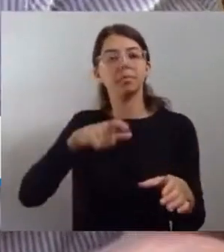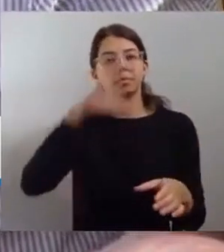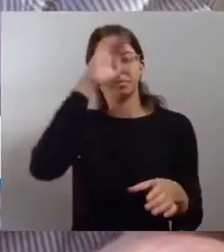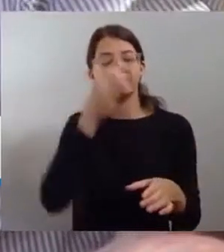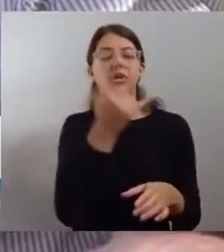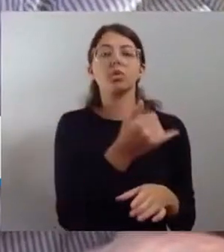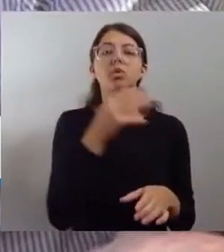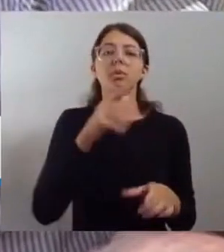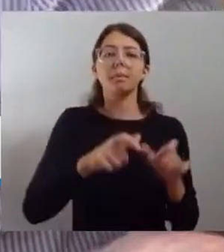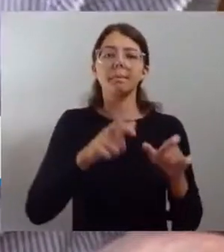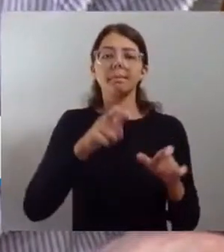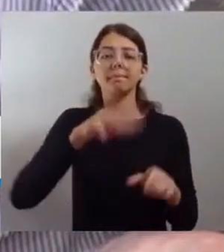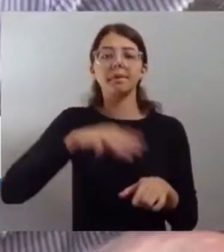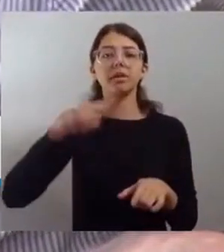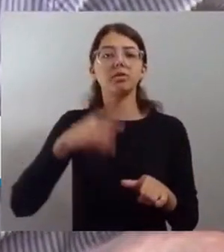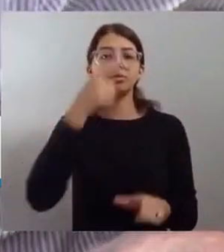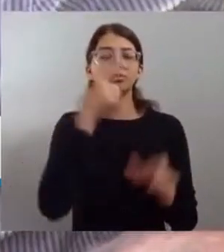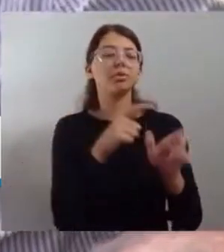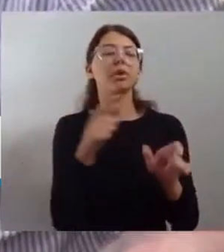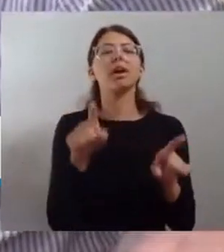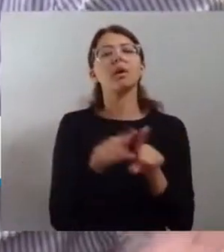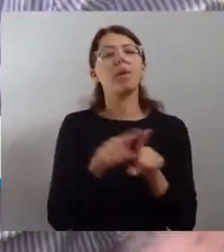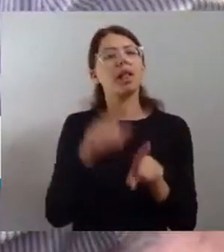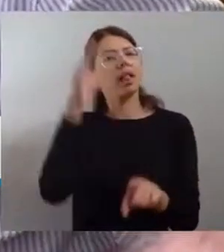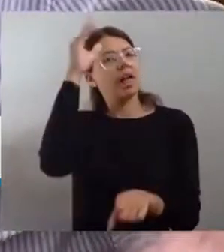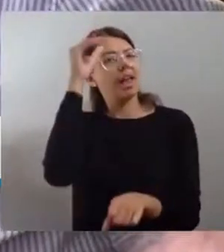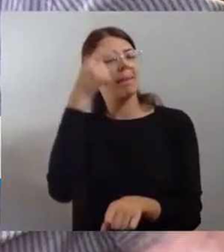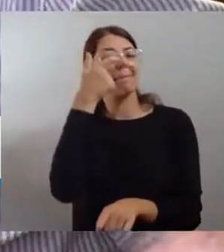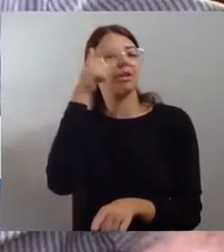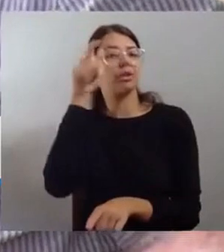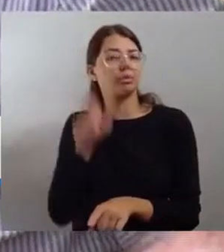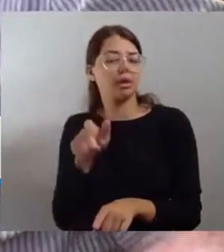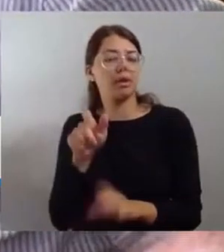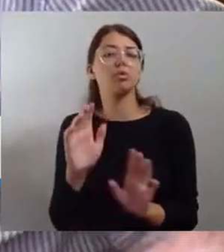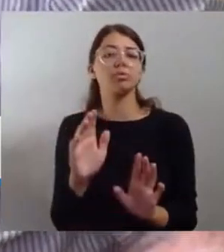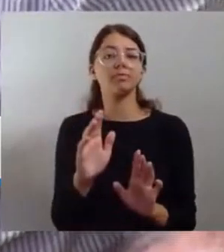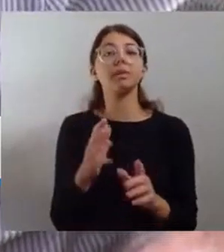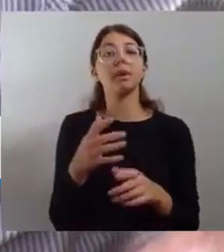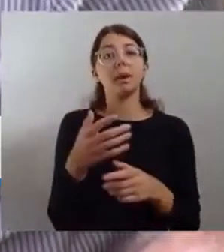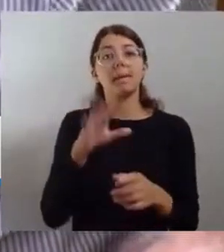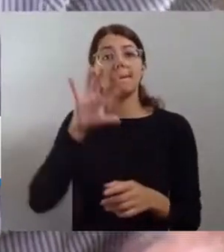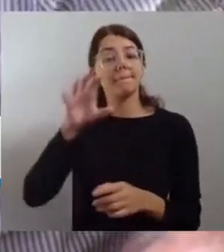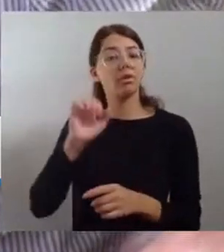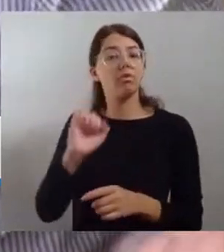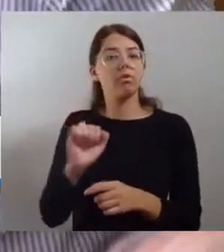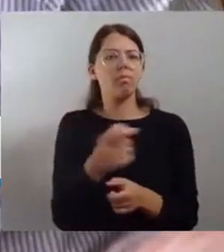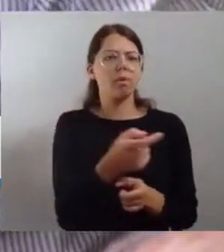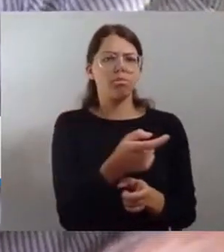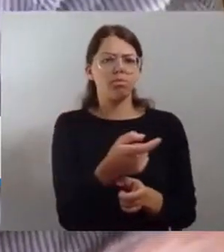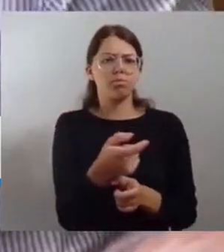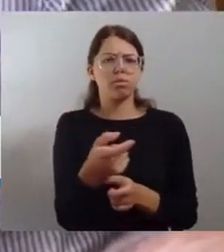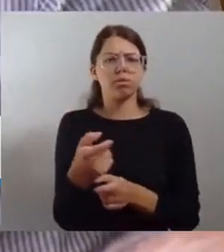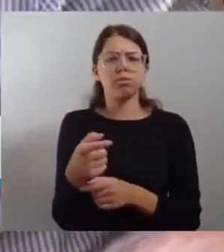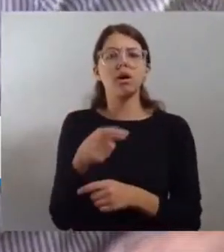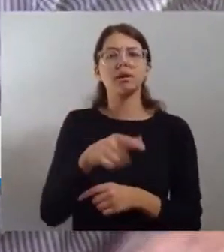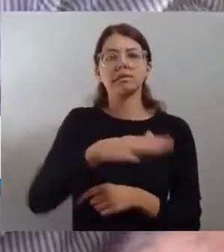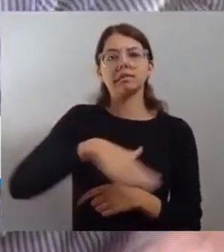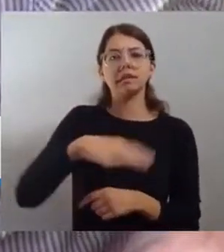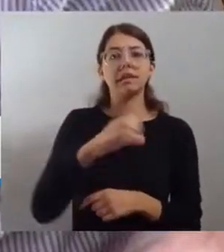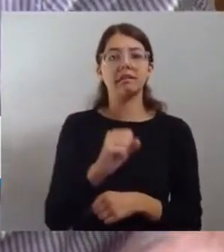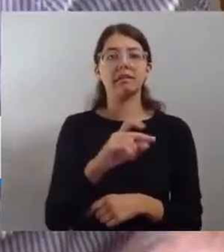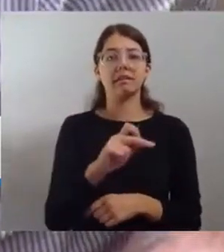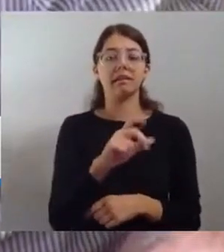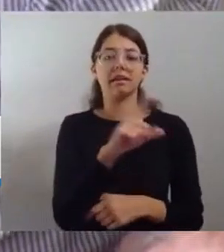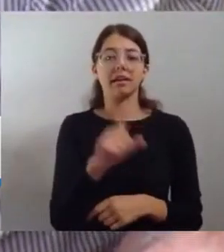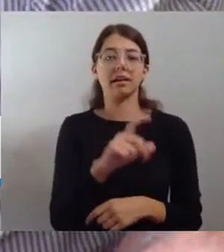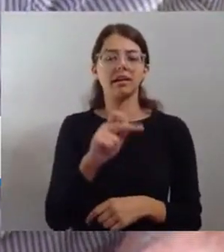como animais humanos e o seu país está agora a bombardeá-los indiscriminadamente na faixa de Gaza, tendo já matado